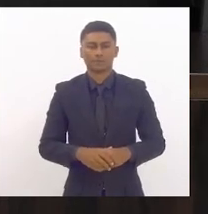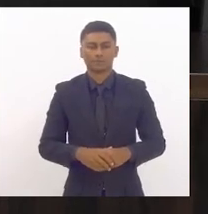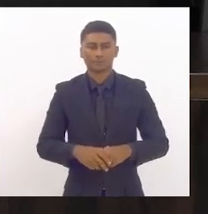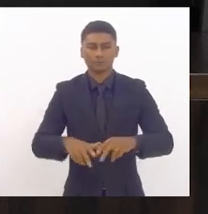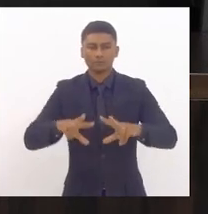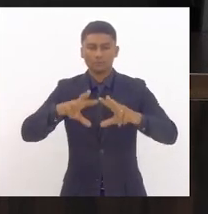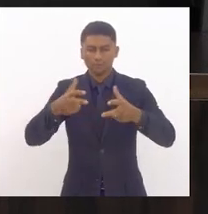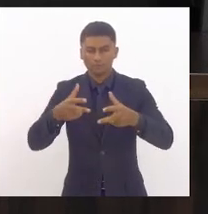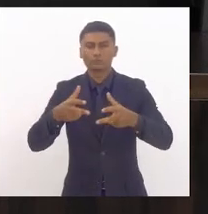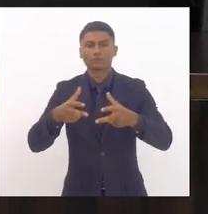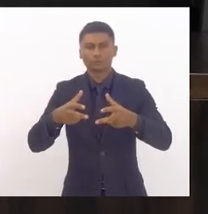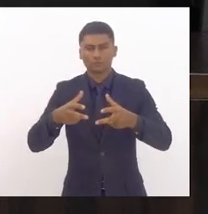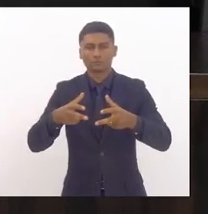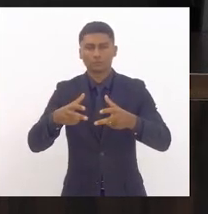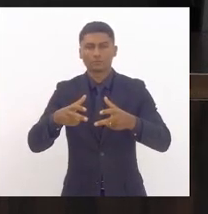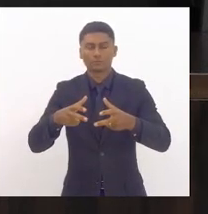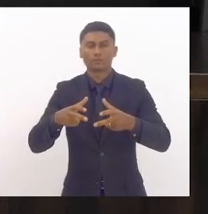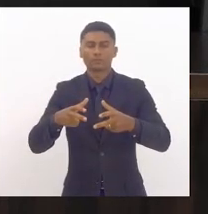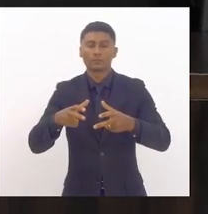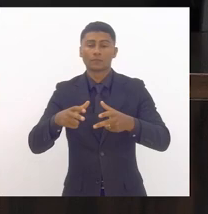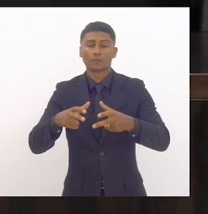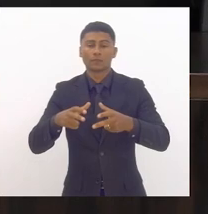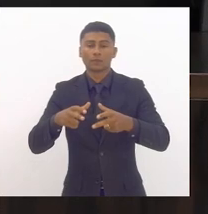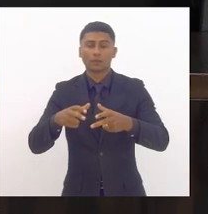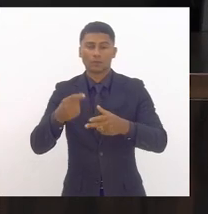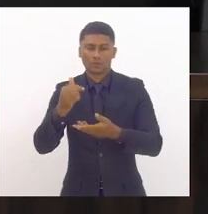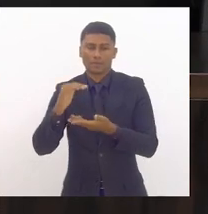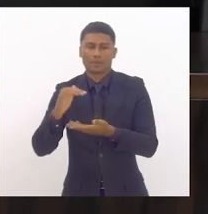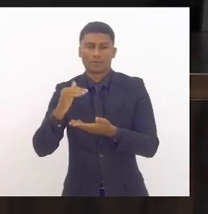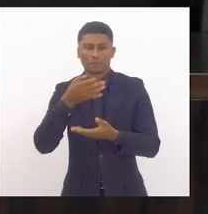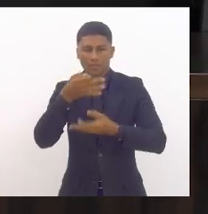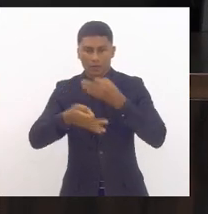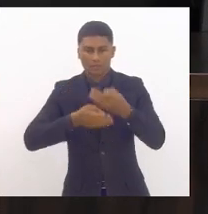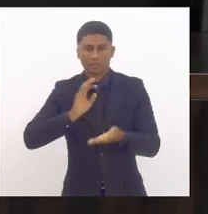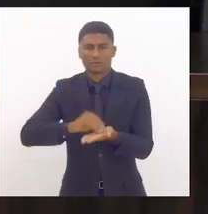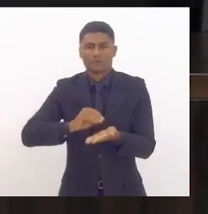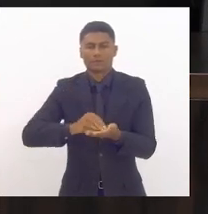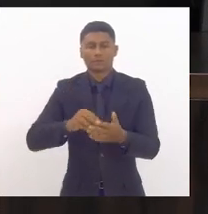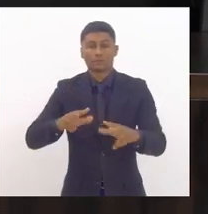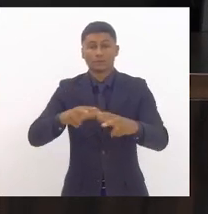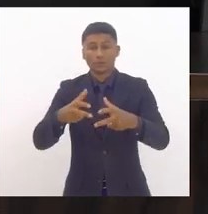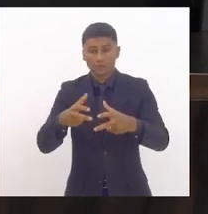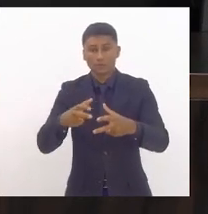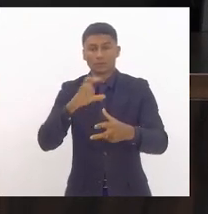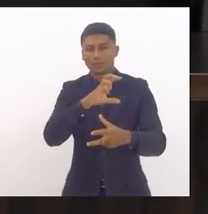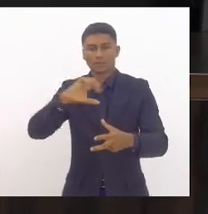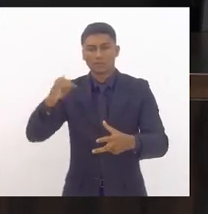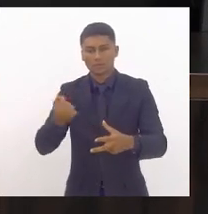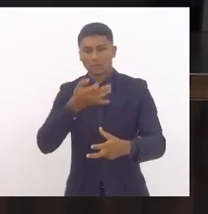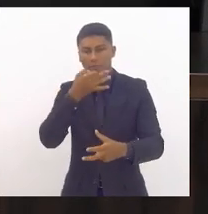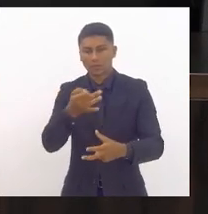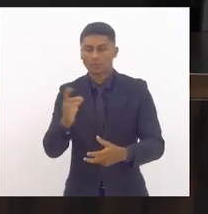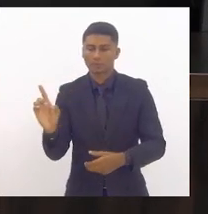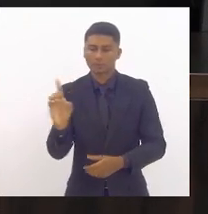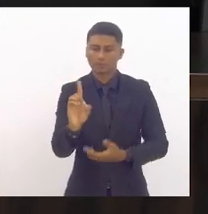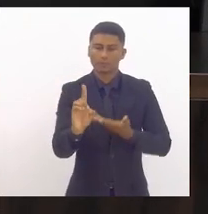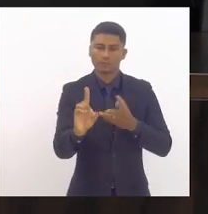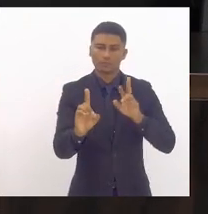Legislação Social, Seguridade Social e Orçamento. Para emitir parecer pela Comissão de Constituição e Justiça, deputado Rodrigo